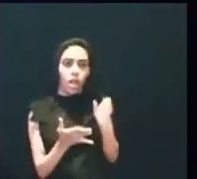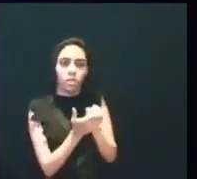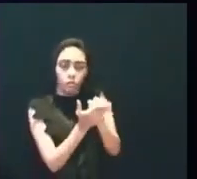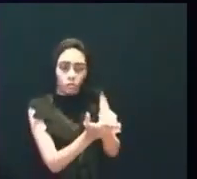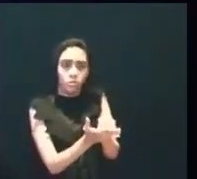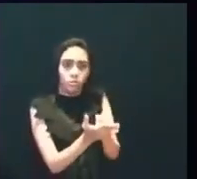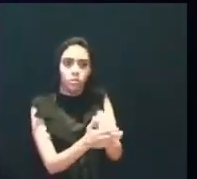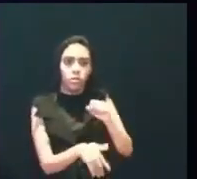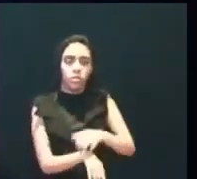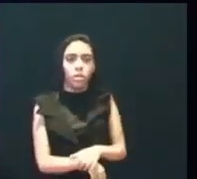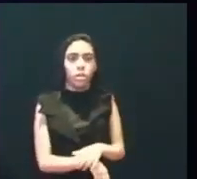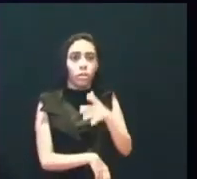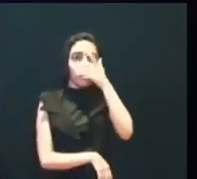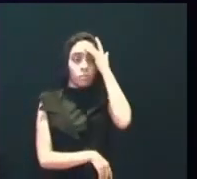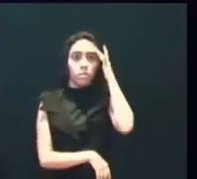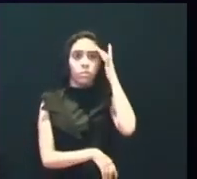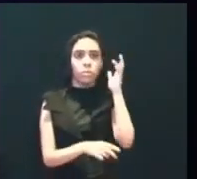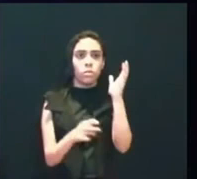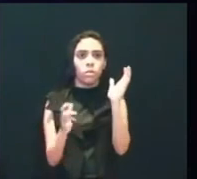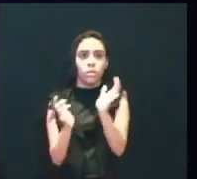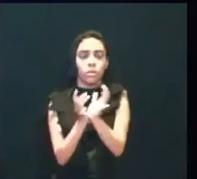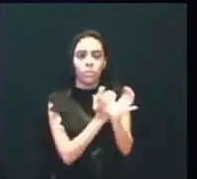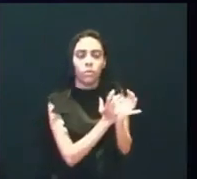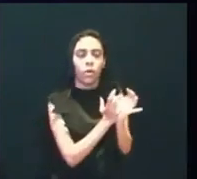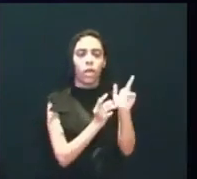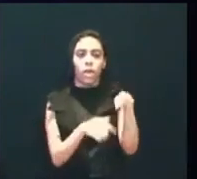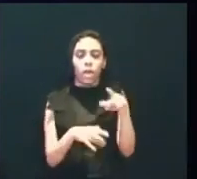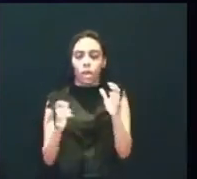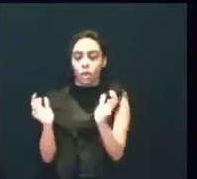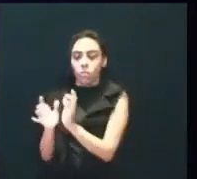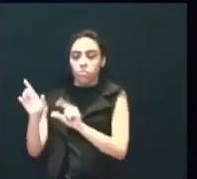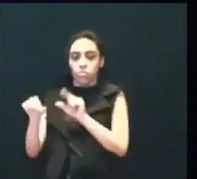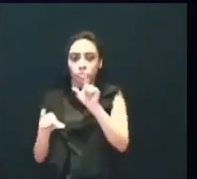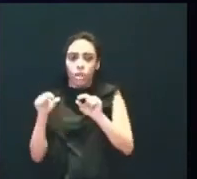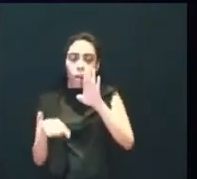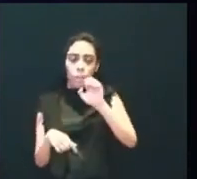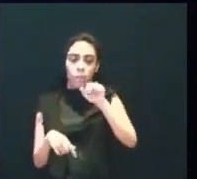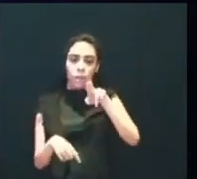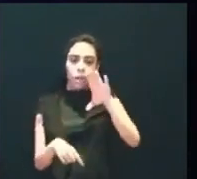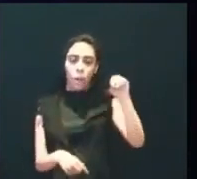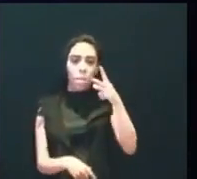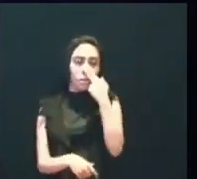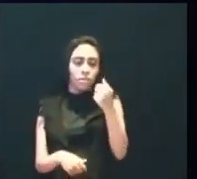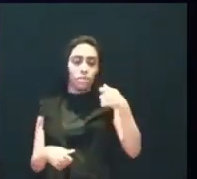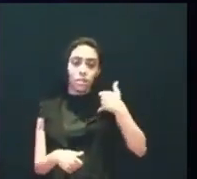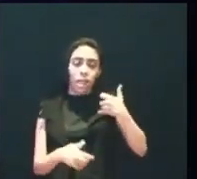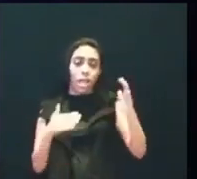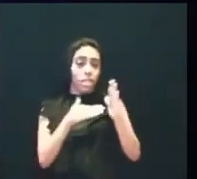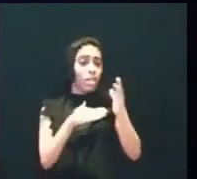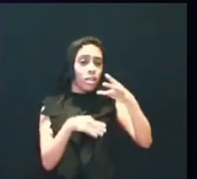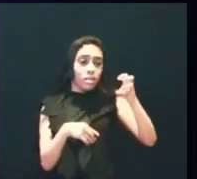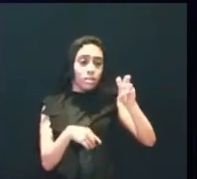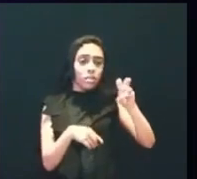é para os doadores de banco, que a regulamentação agora é até no máximo 35 anos, ou seja, antes era